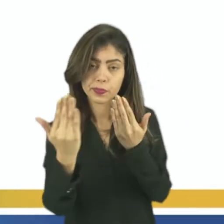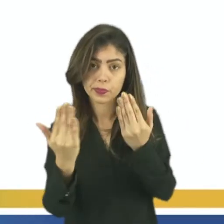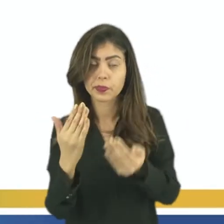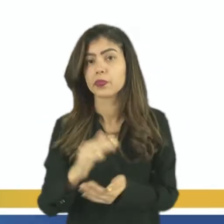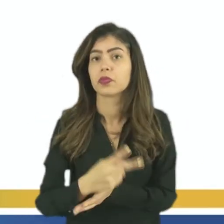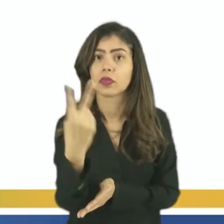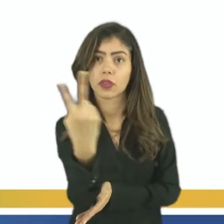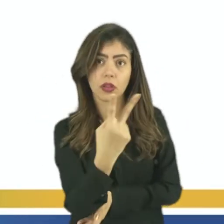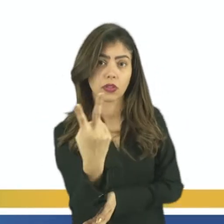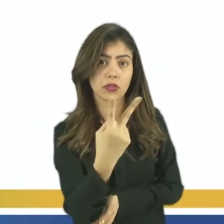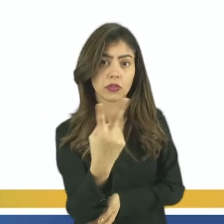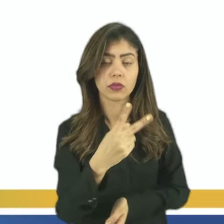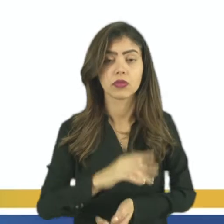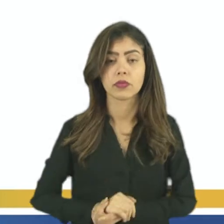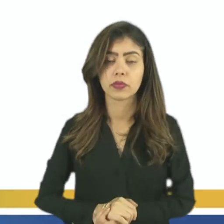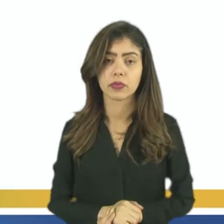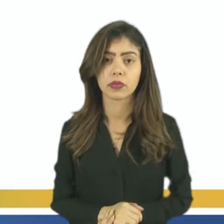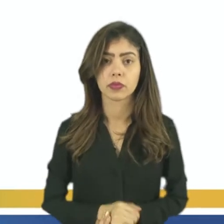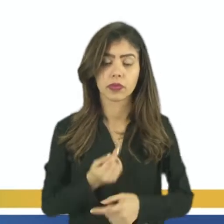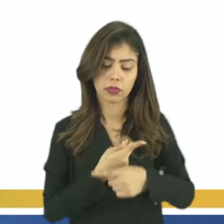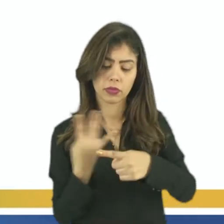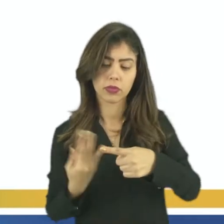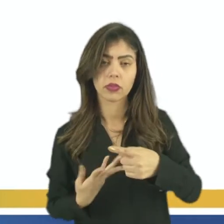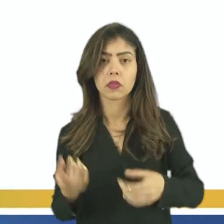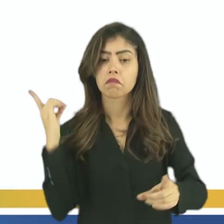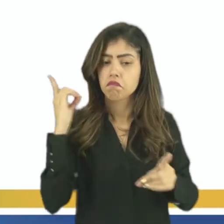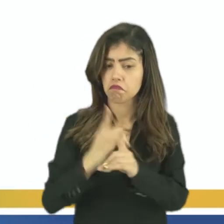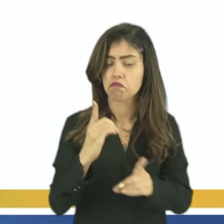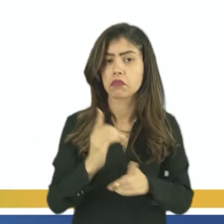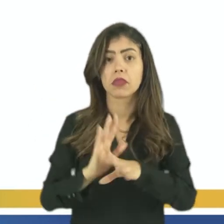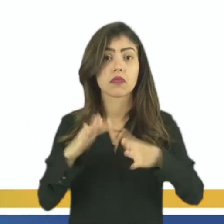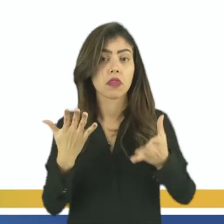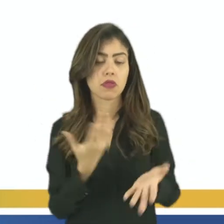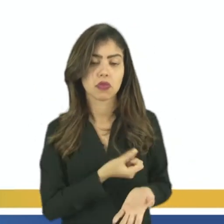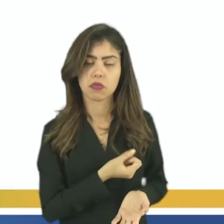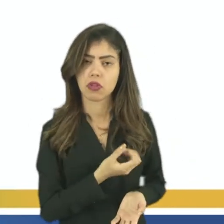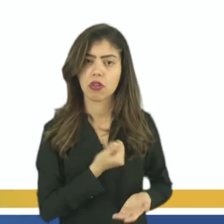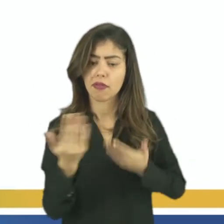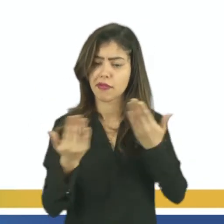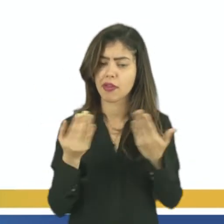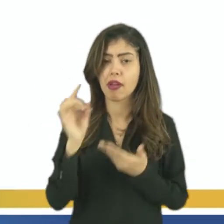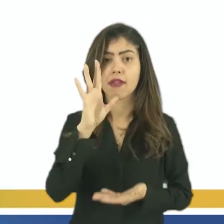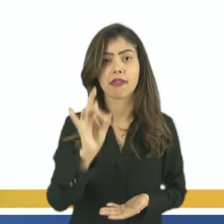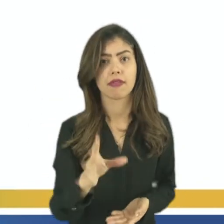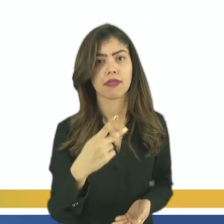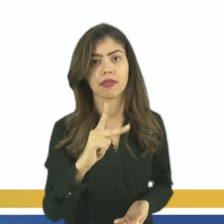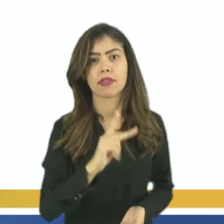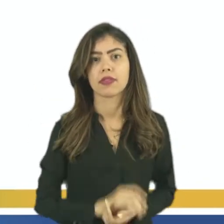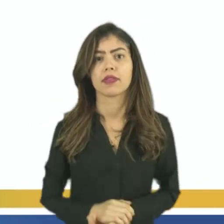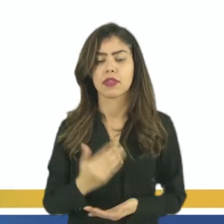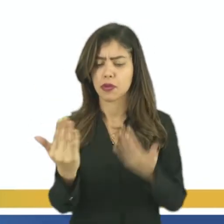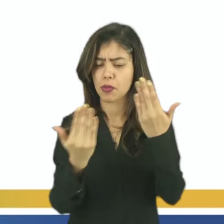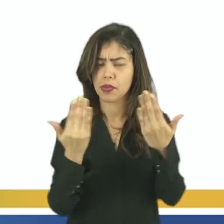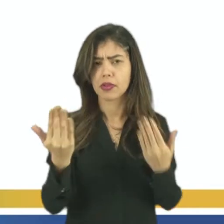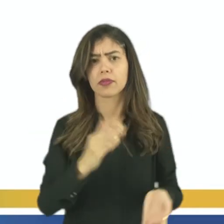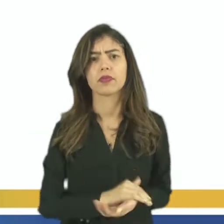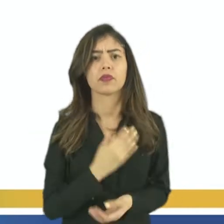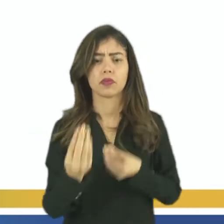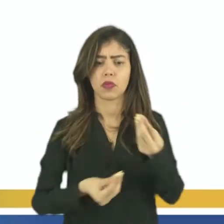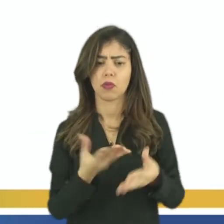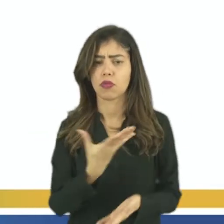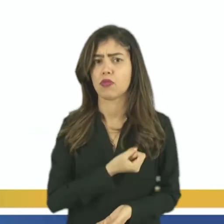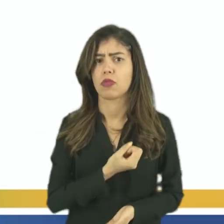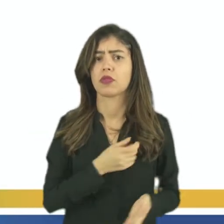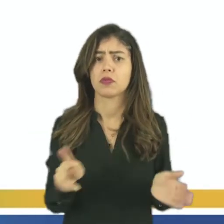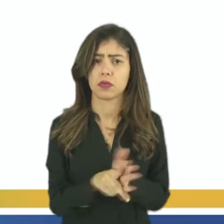comparar essas duas frações né então eu posso descobrir os valores numéricos associados a cada uma delas e compará-los como